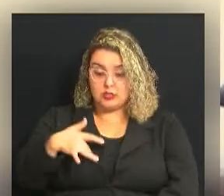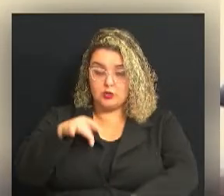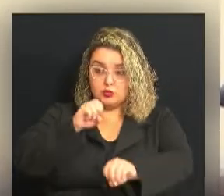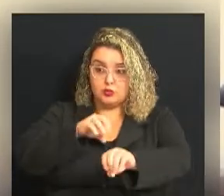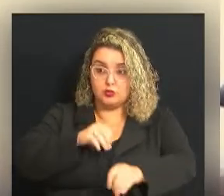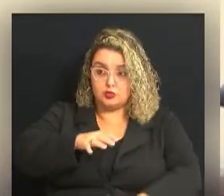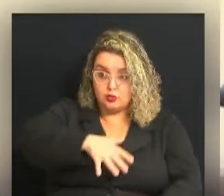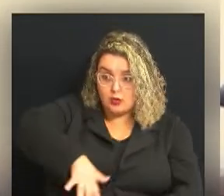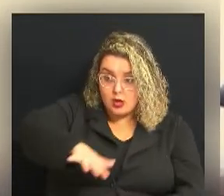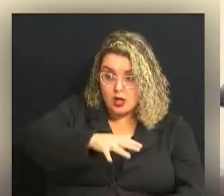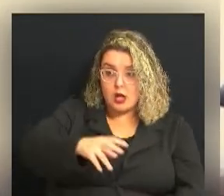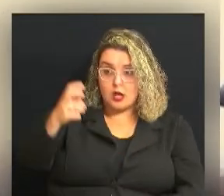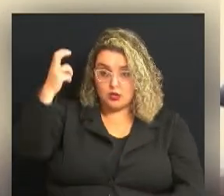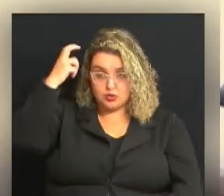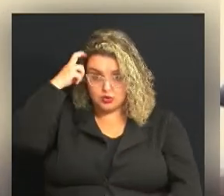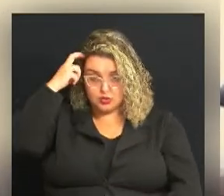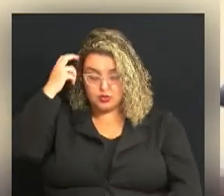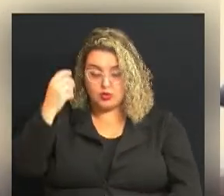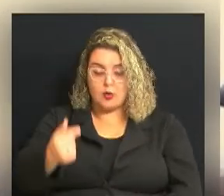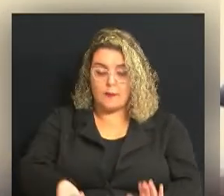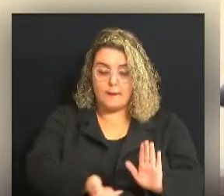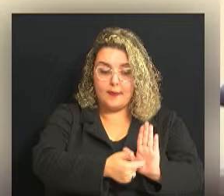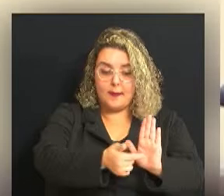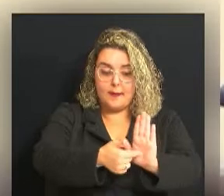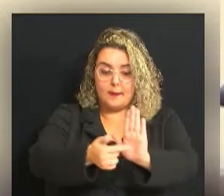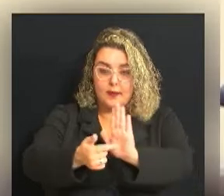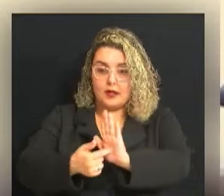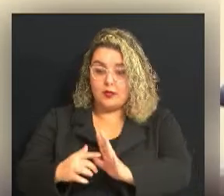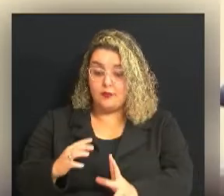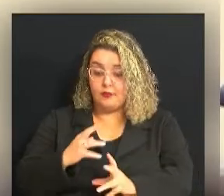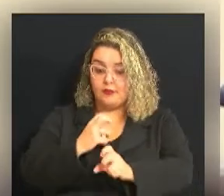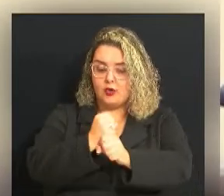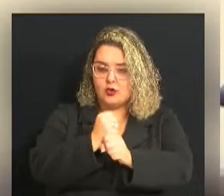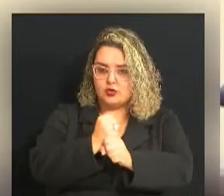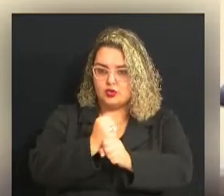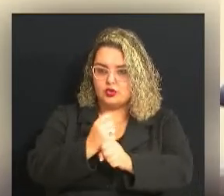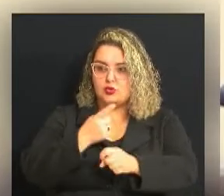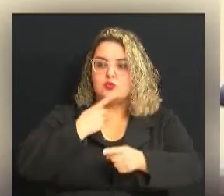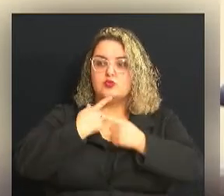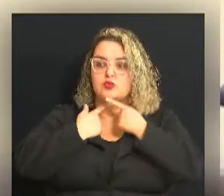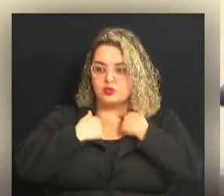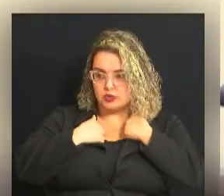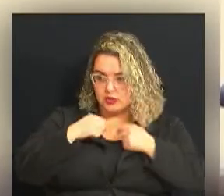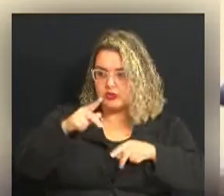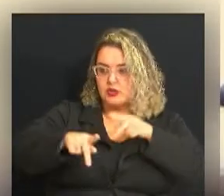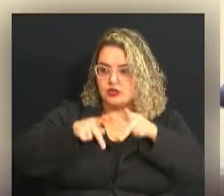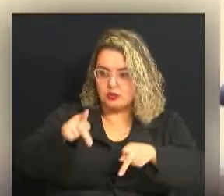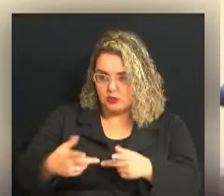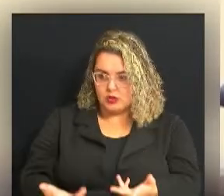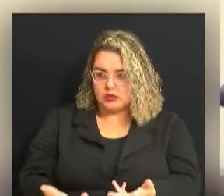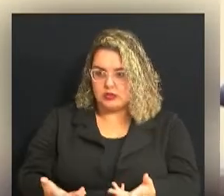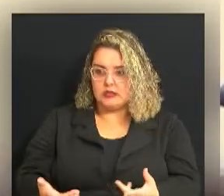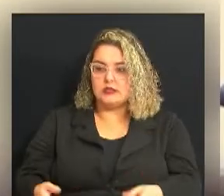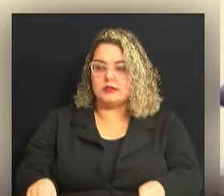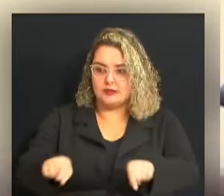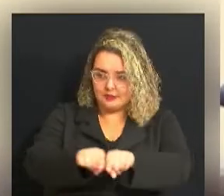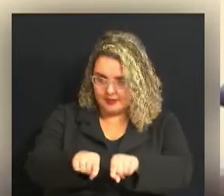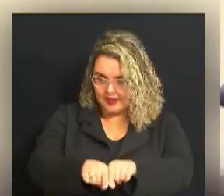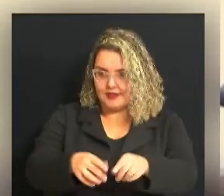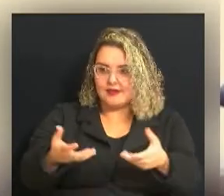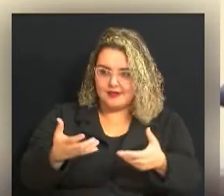de cultura apareceu aí muito fortemente como um desejo da população. Então, também gostaria que